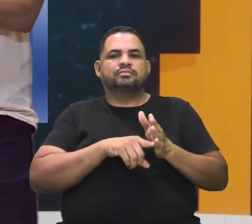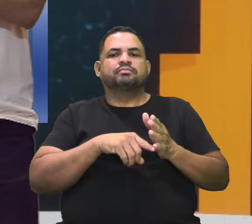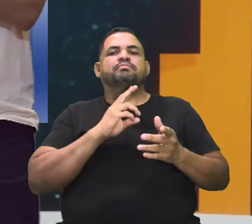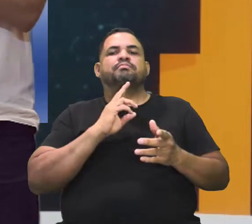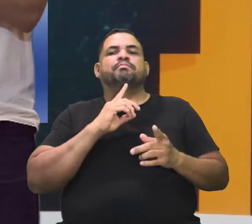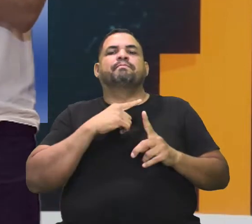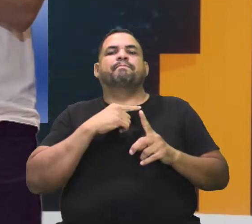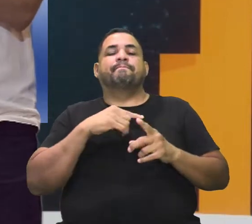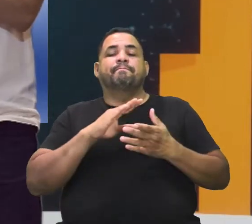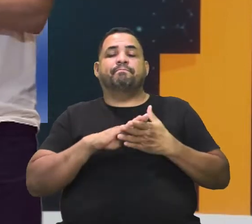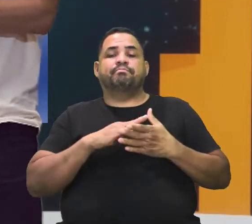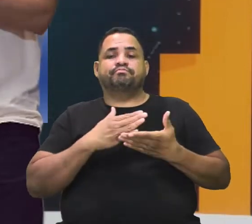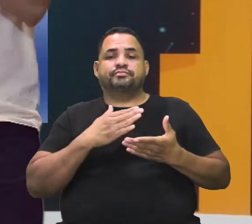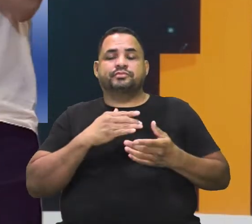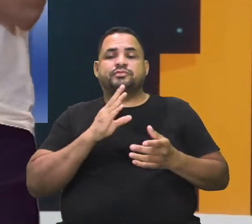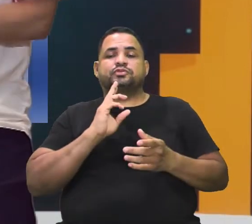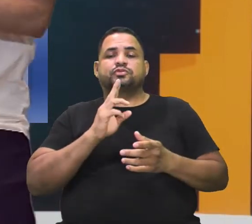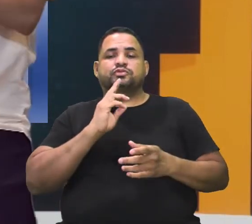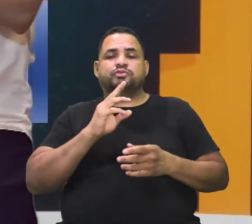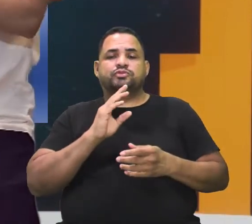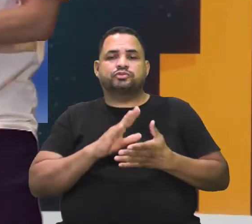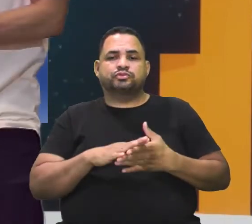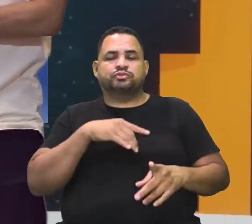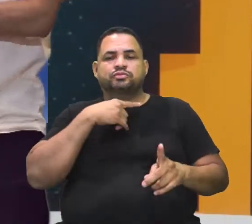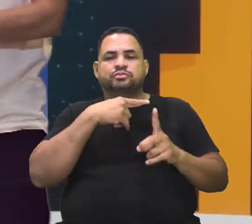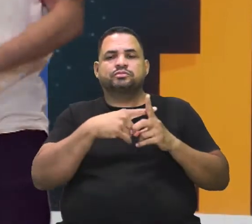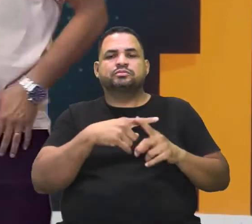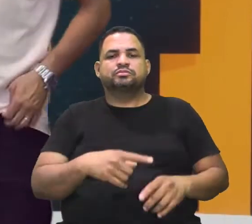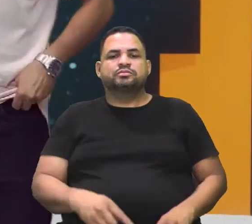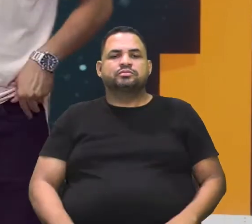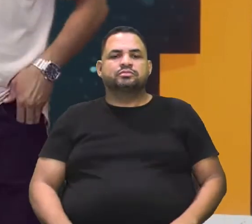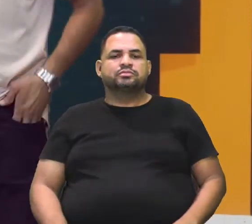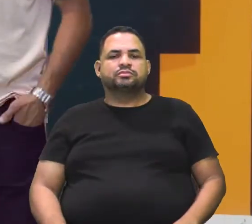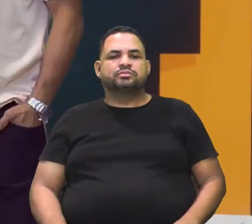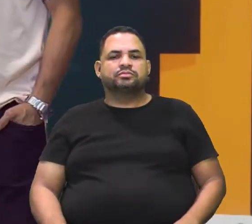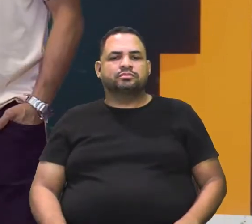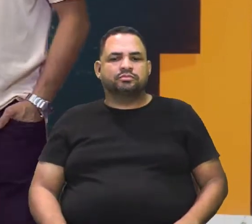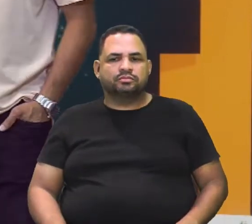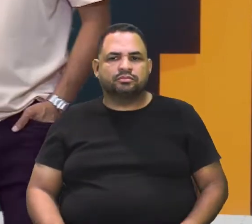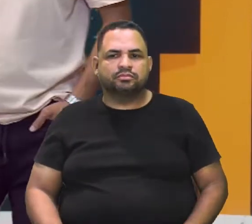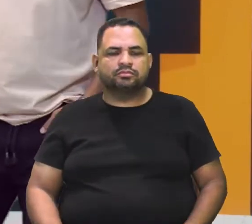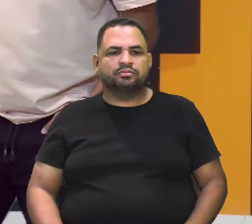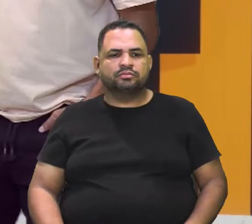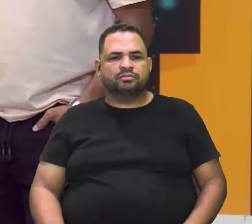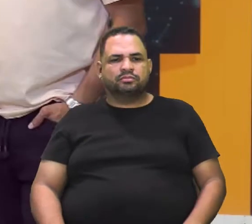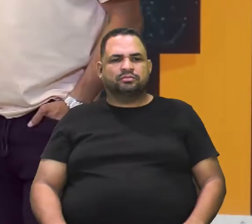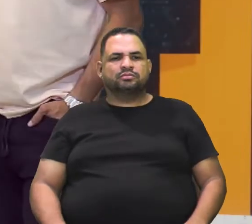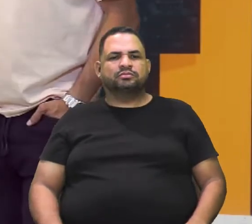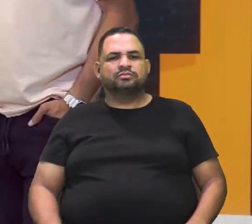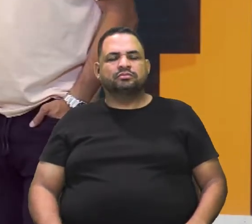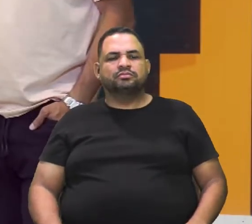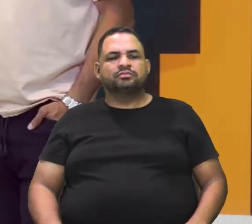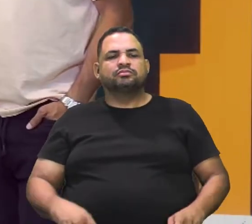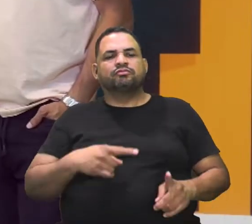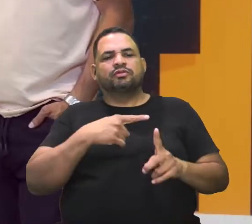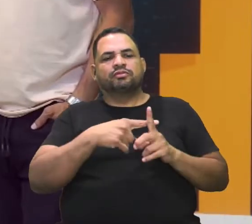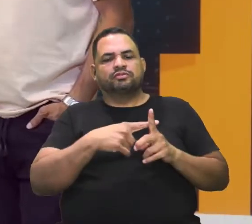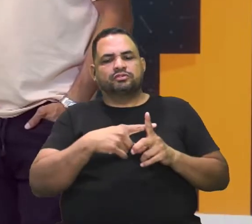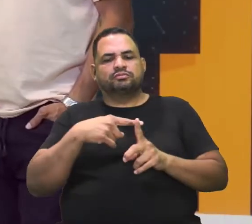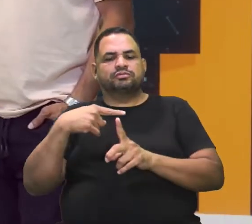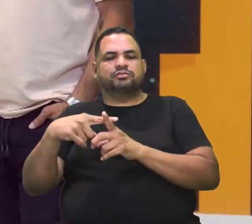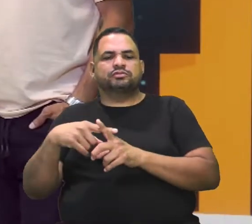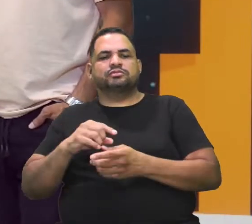positivos. Isso. Se é natural, também é inteiro. Insere, né, os negativos. Isso. Se eu somar um positivo com positivo, dá